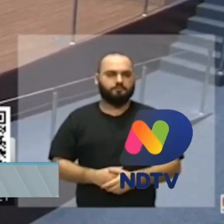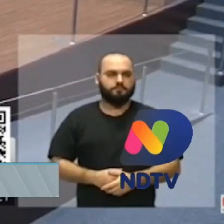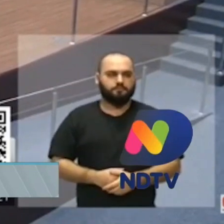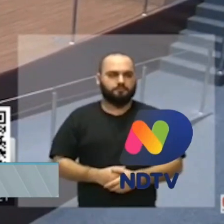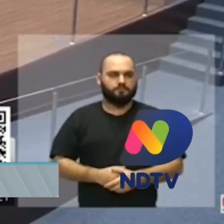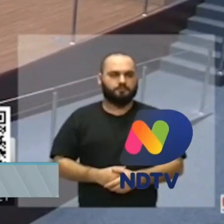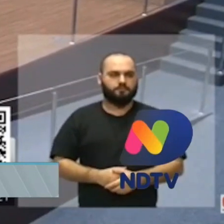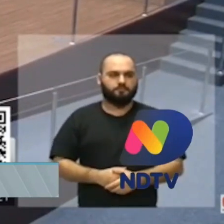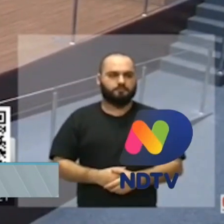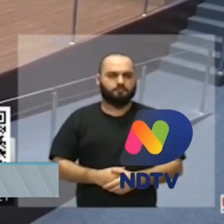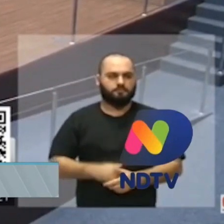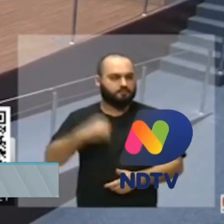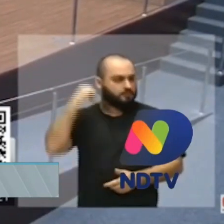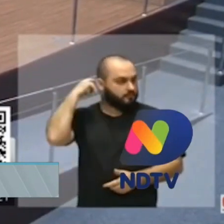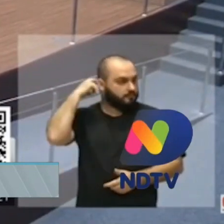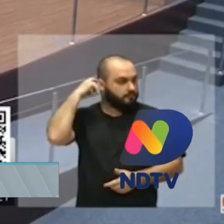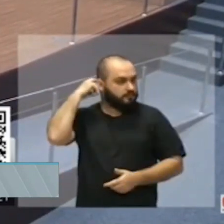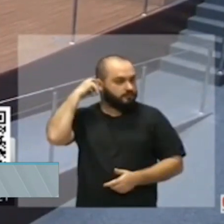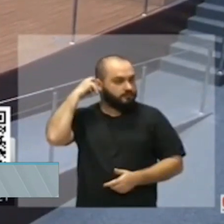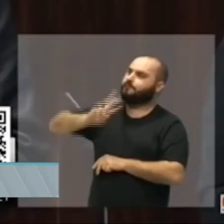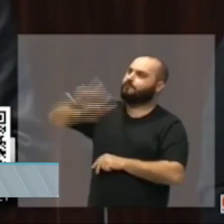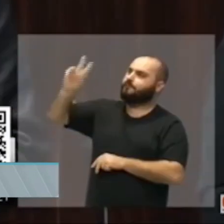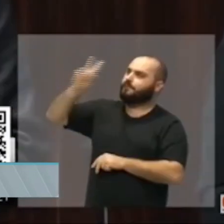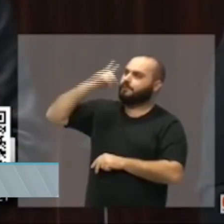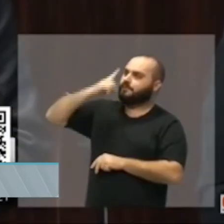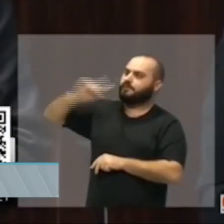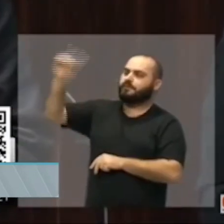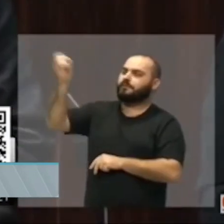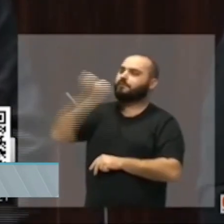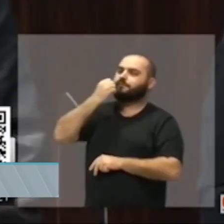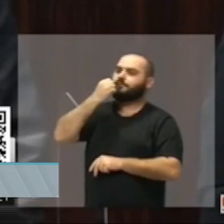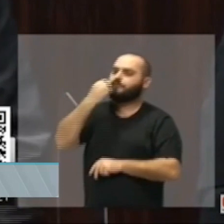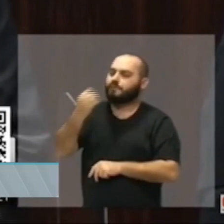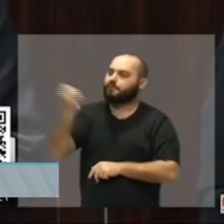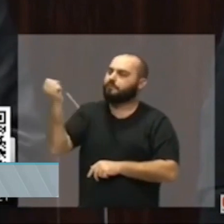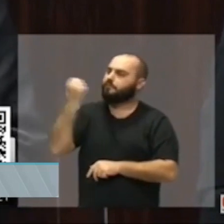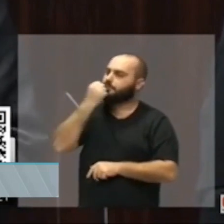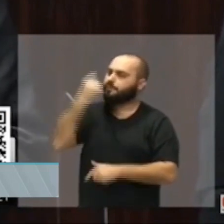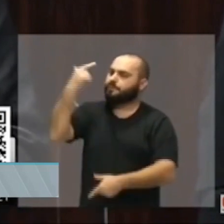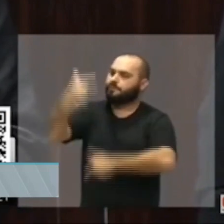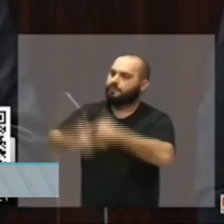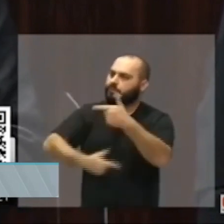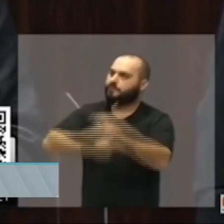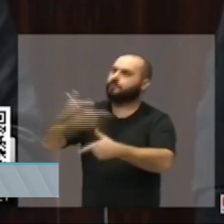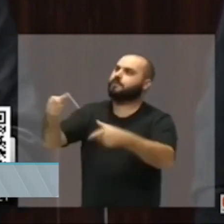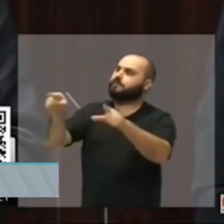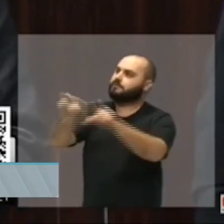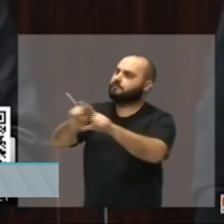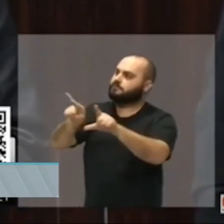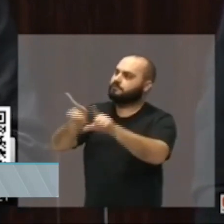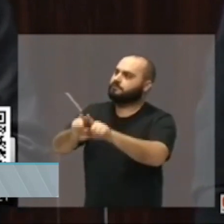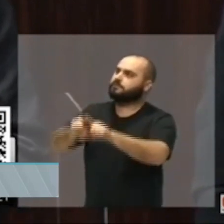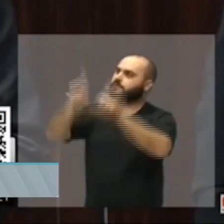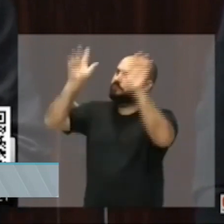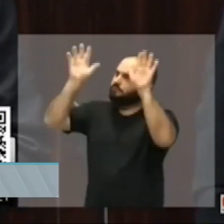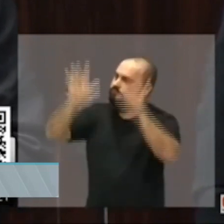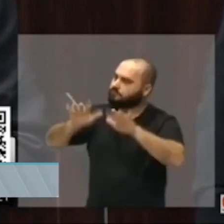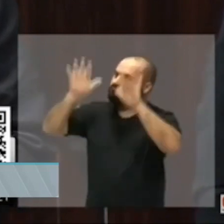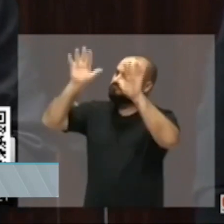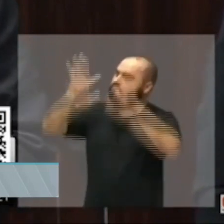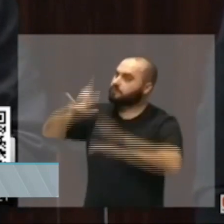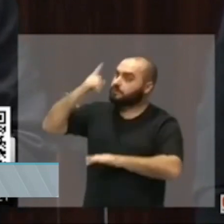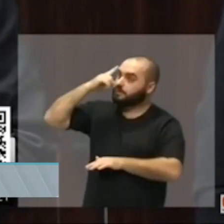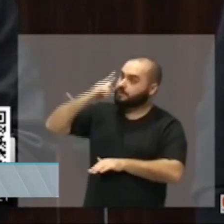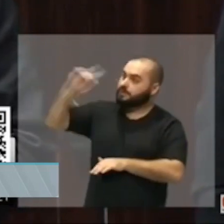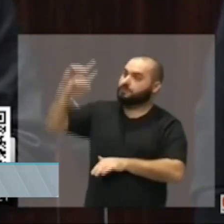e o valor arrecadado pelo sistema. Os estudos que embasaram o novo edital foram realizados pelo Laboratório de